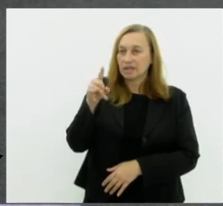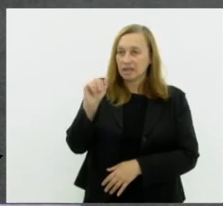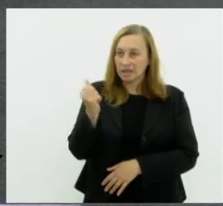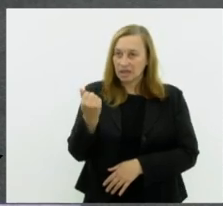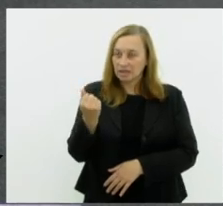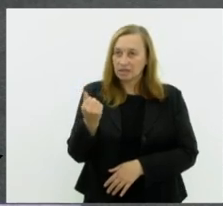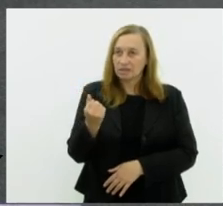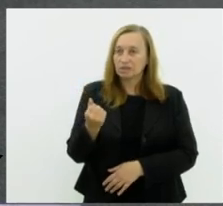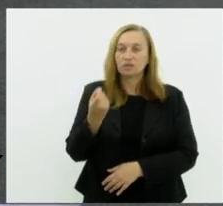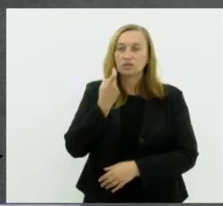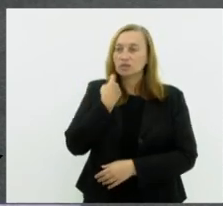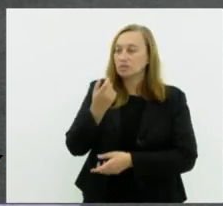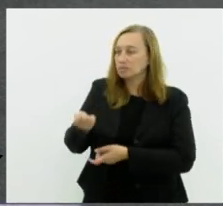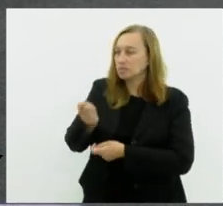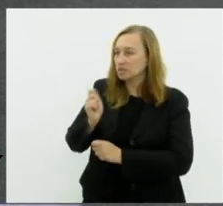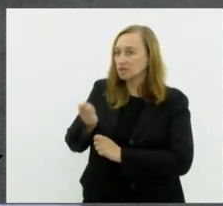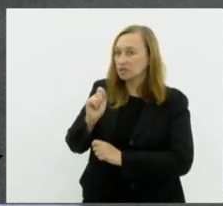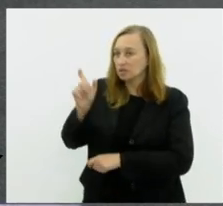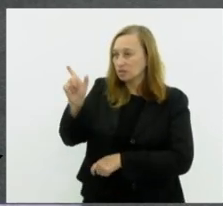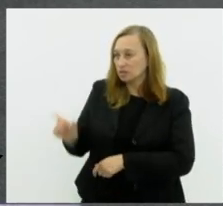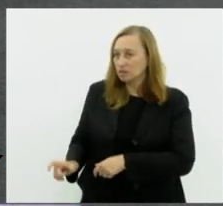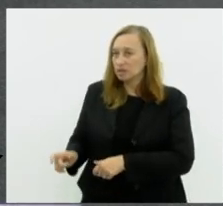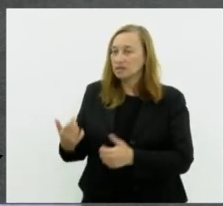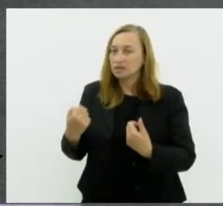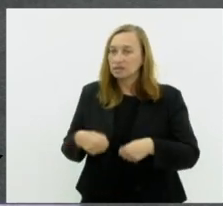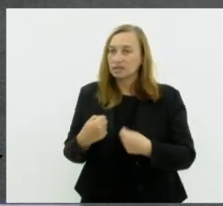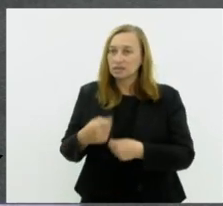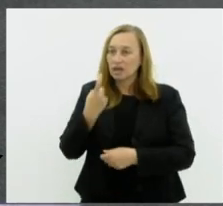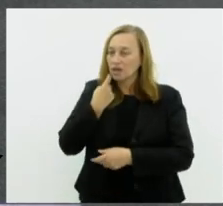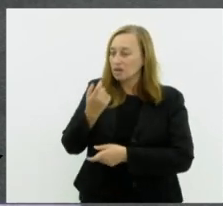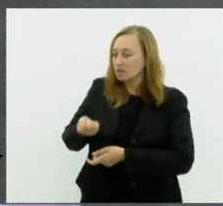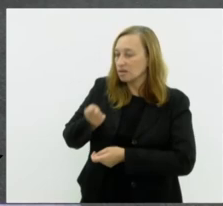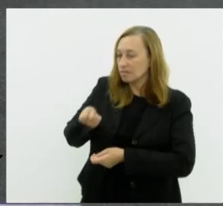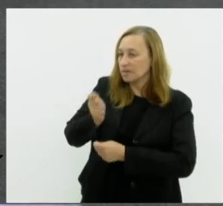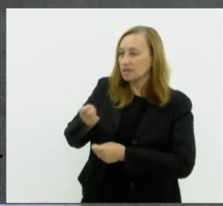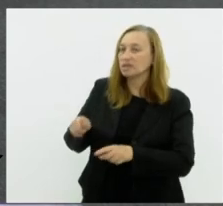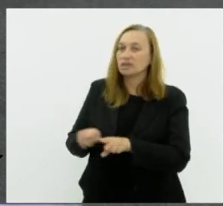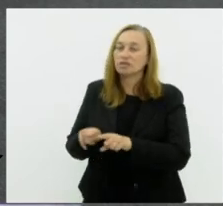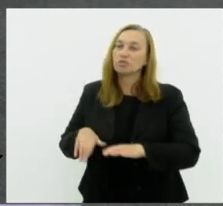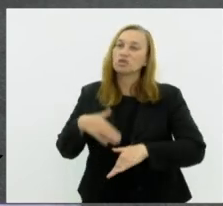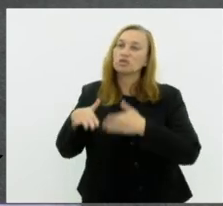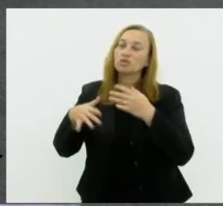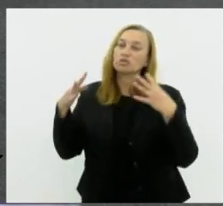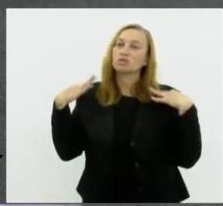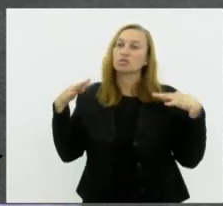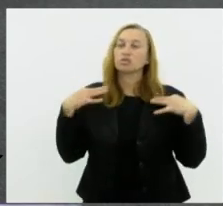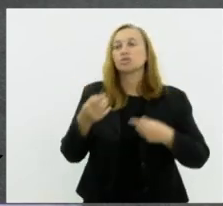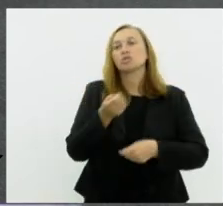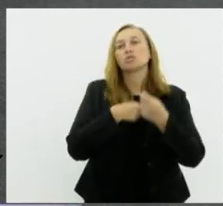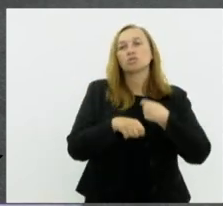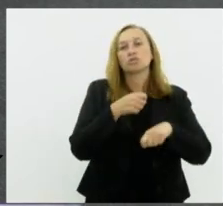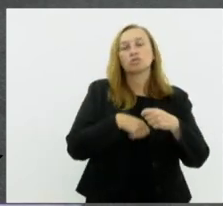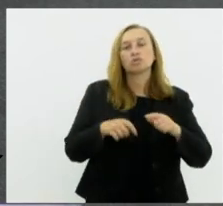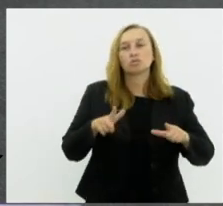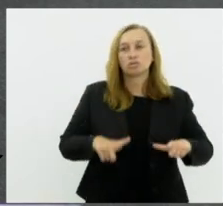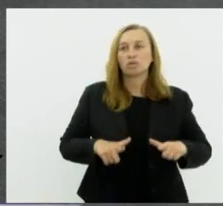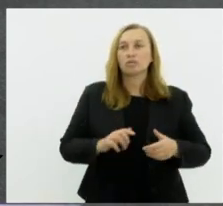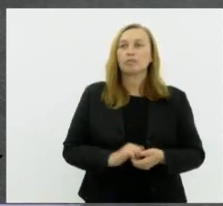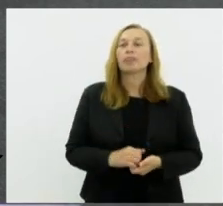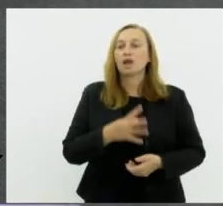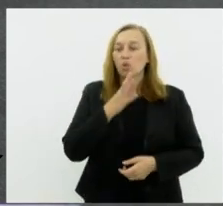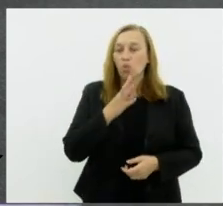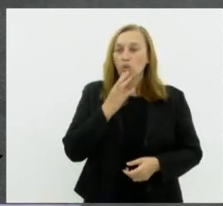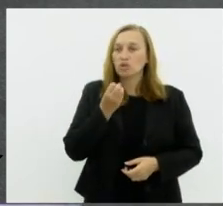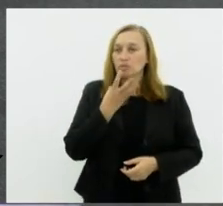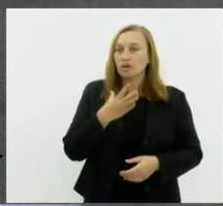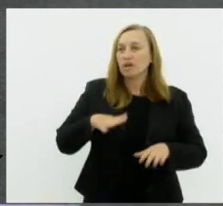tem a necessidade ali da pesca e também para desenvolvimento turístico e econômico do local. Eu conheço bem a